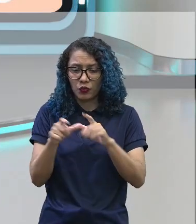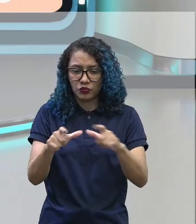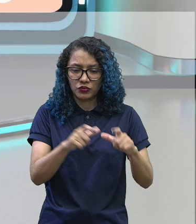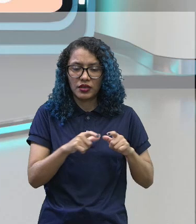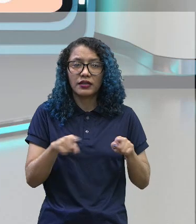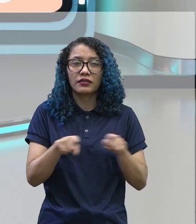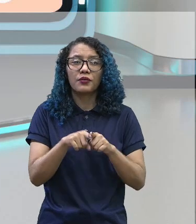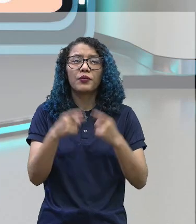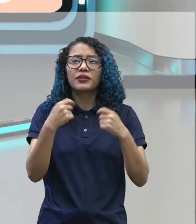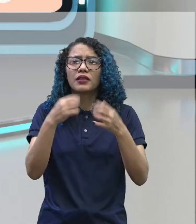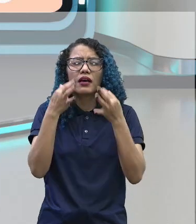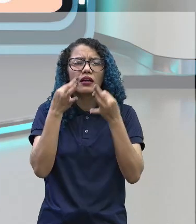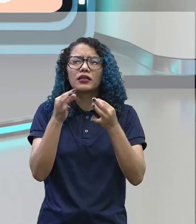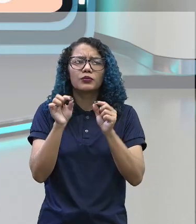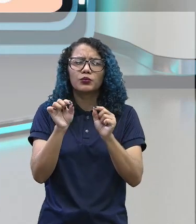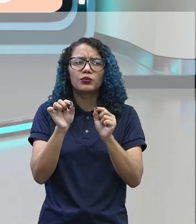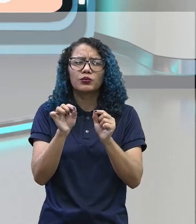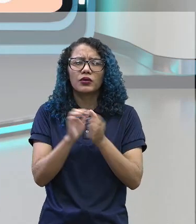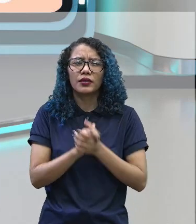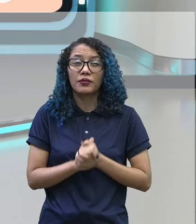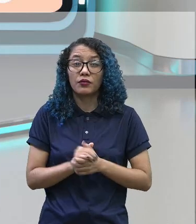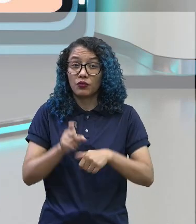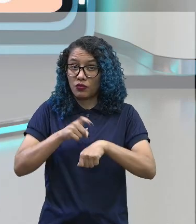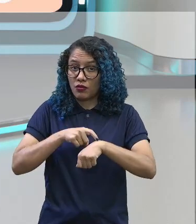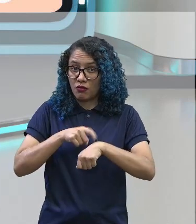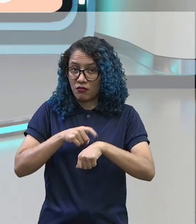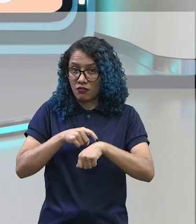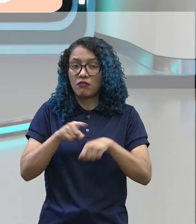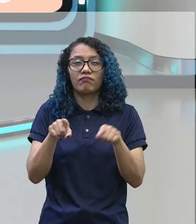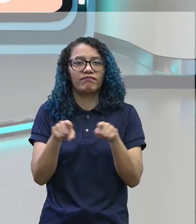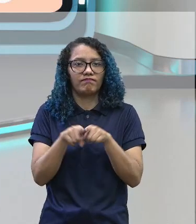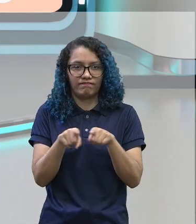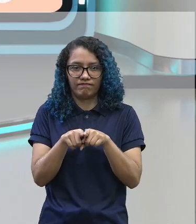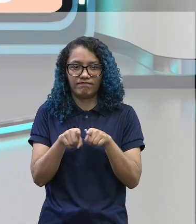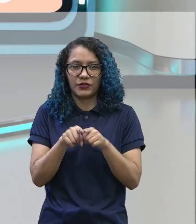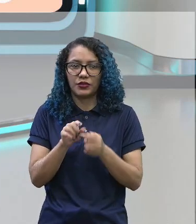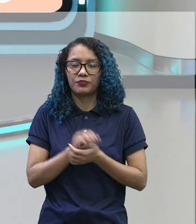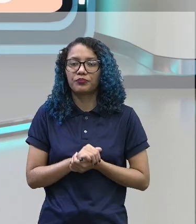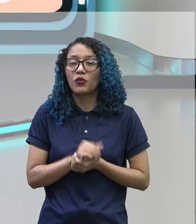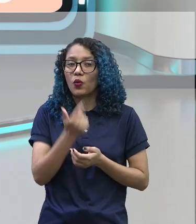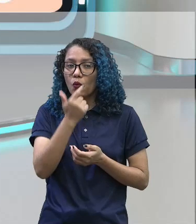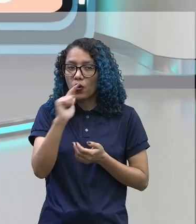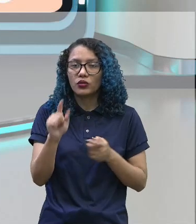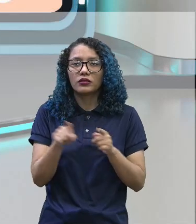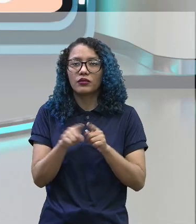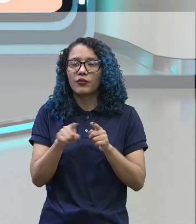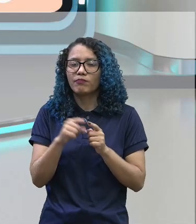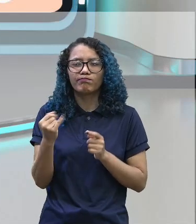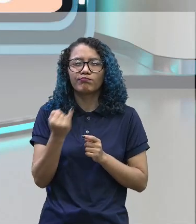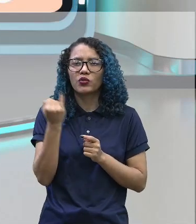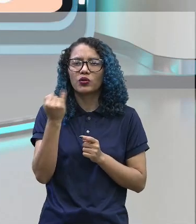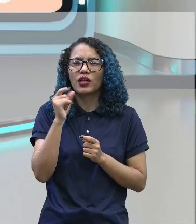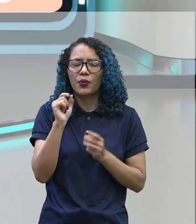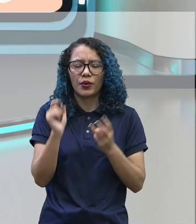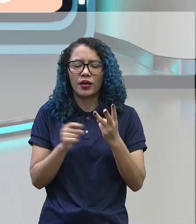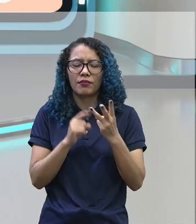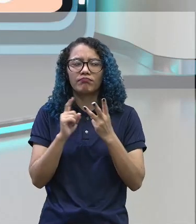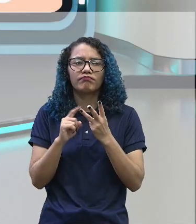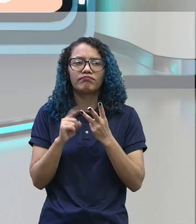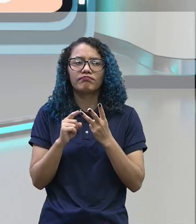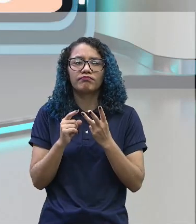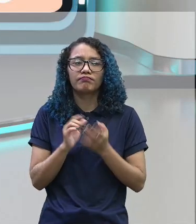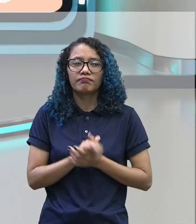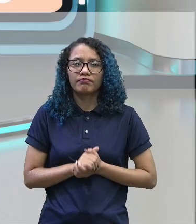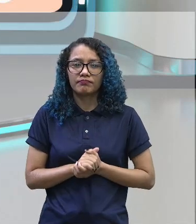ficar atentos aos horários, né? E outro ponto importante da nossa lista é